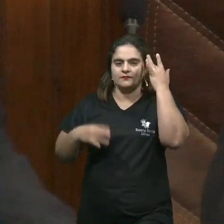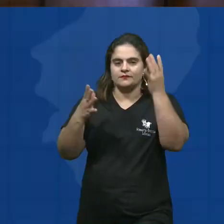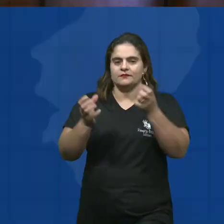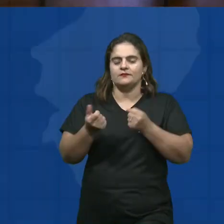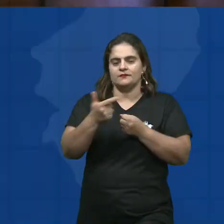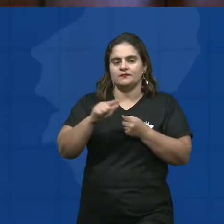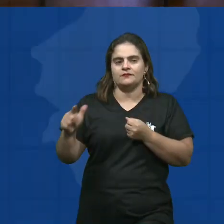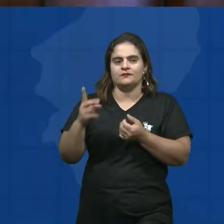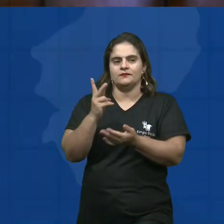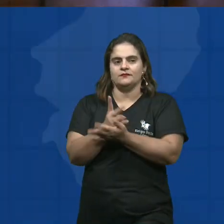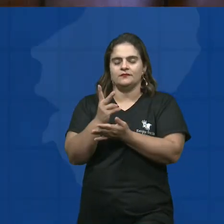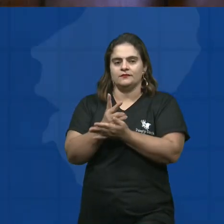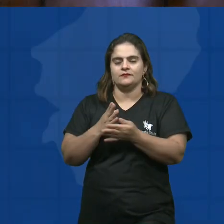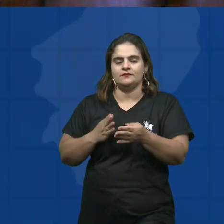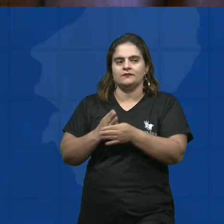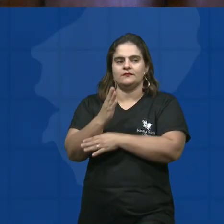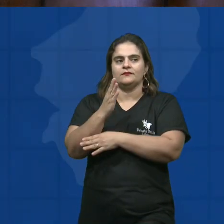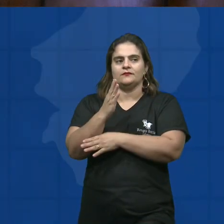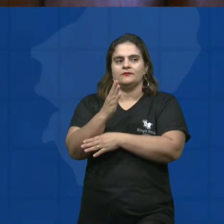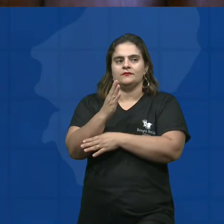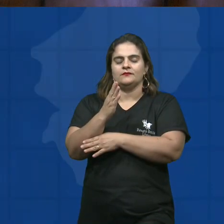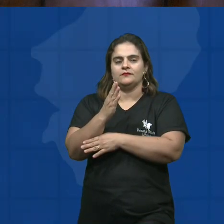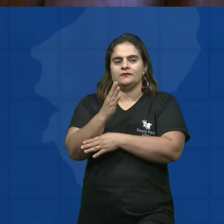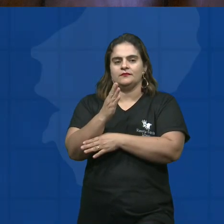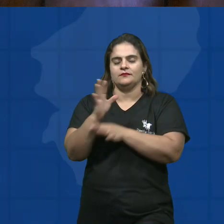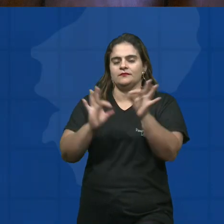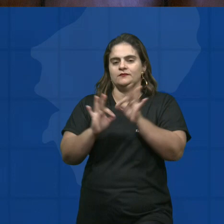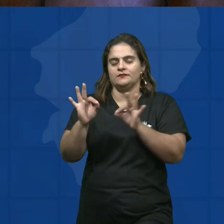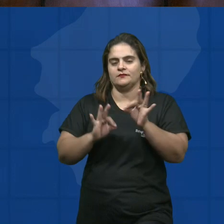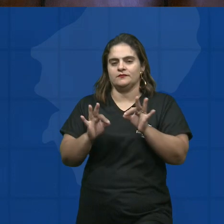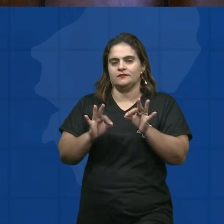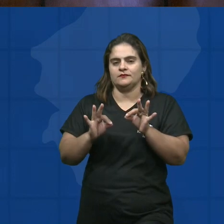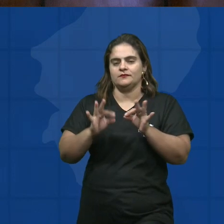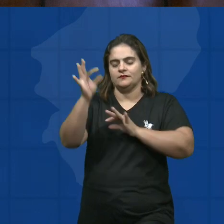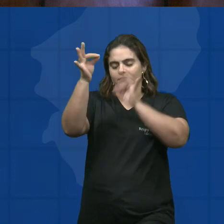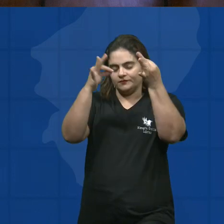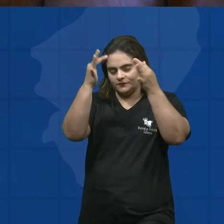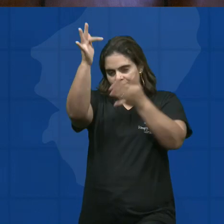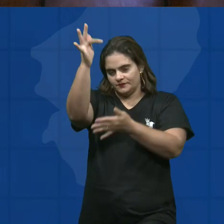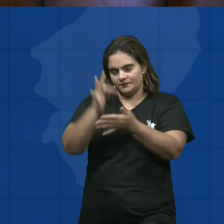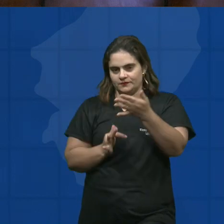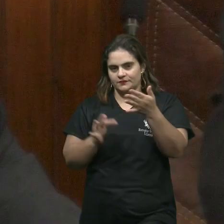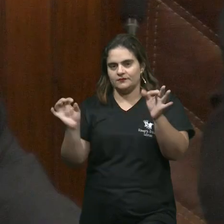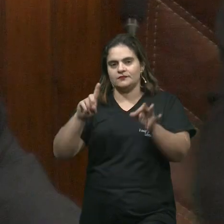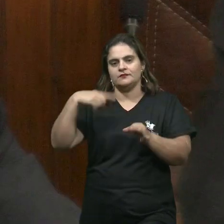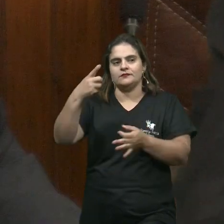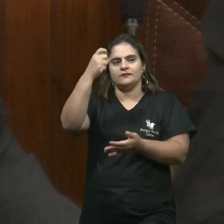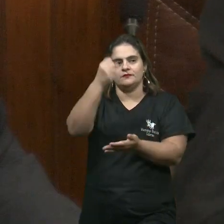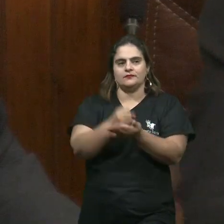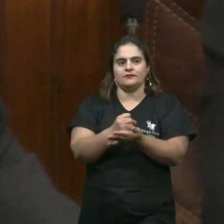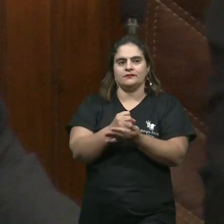como se encontram. Aprovado o projeto com emenda, a redação final ficará a cargo da presidência após ir à sanção.